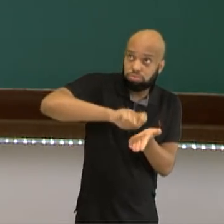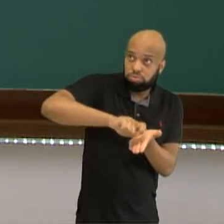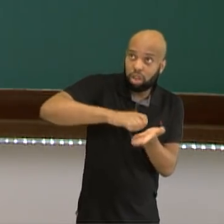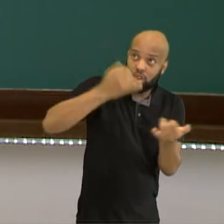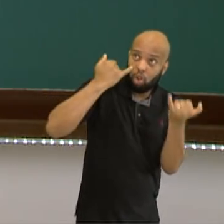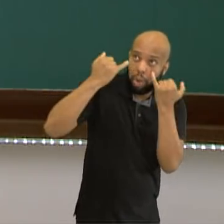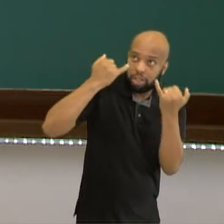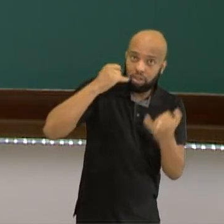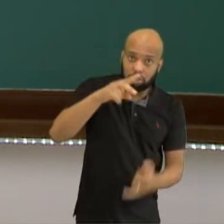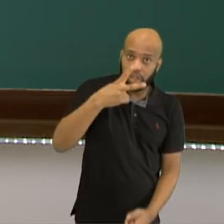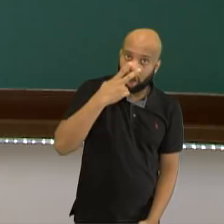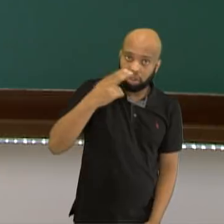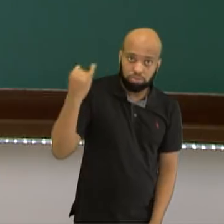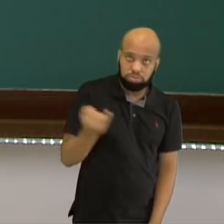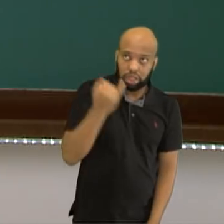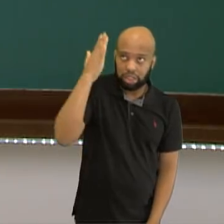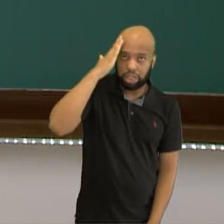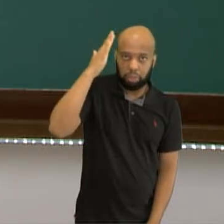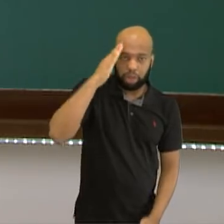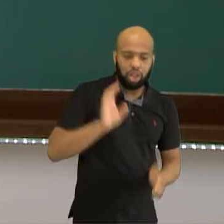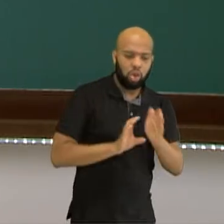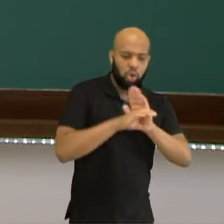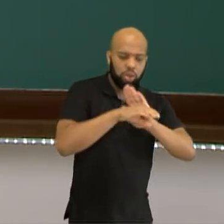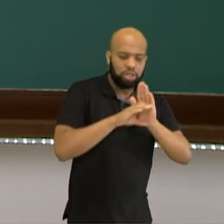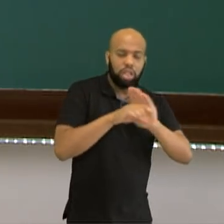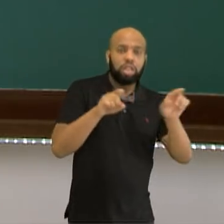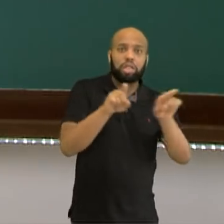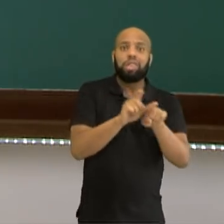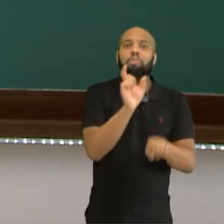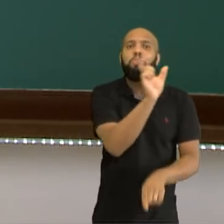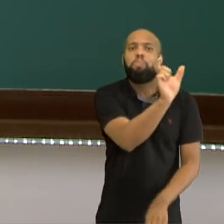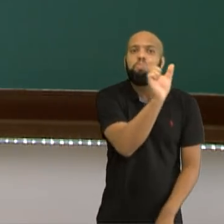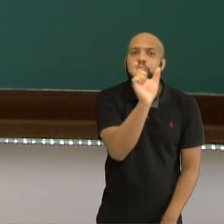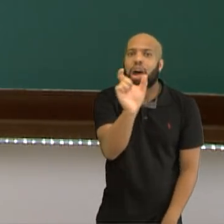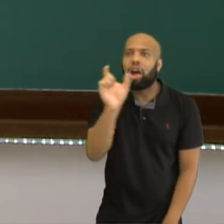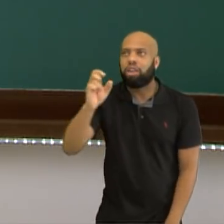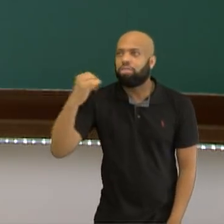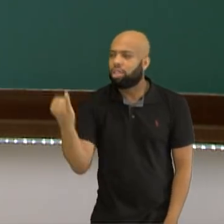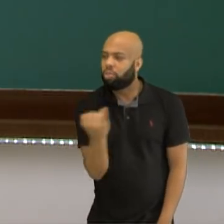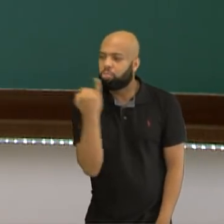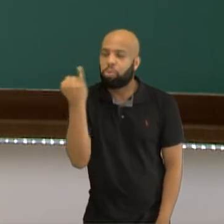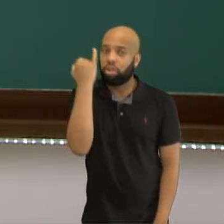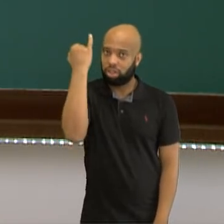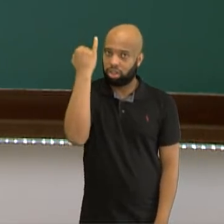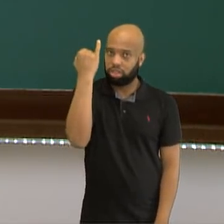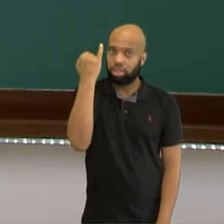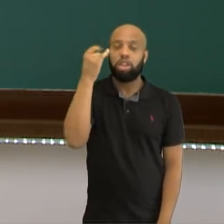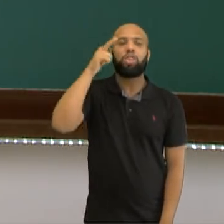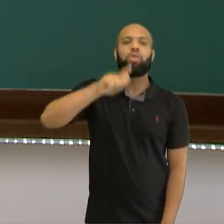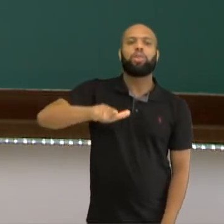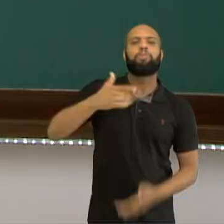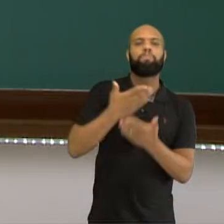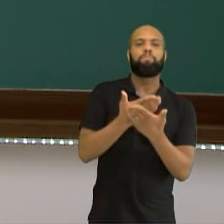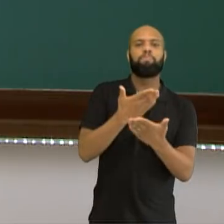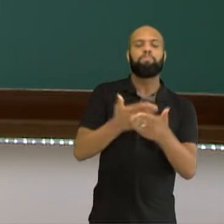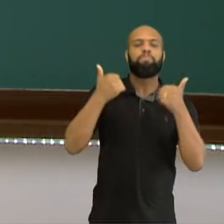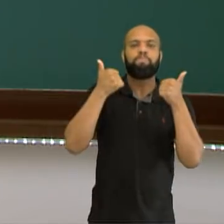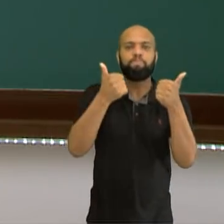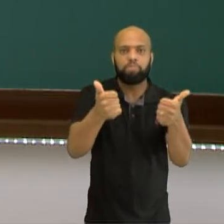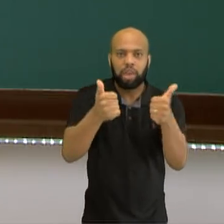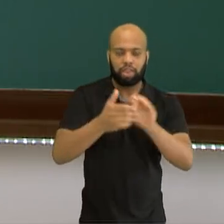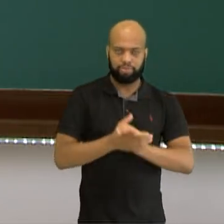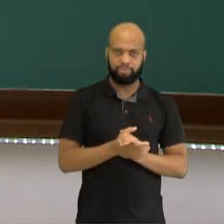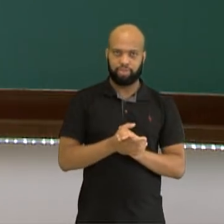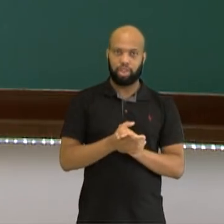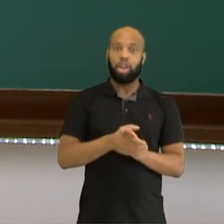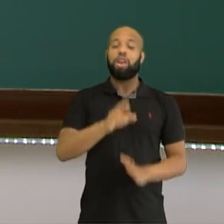julgar pertinente. Conceitos, palavras vão lhe ajudar para os estudos, para resolver uma